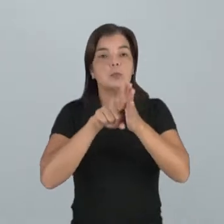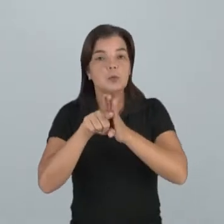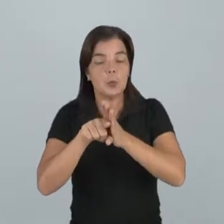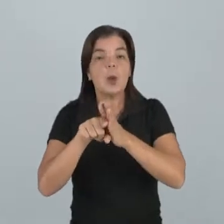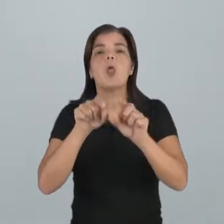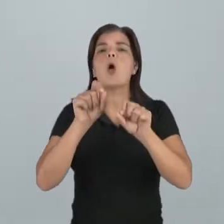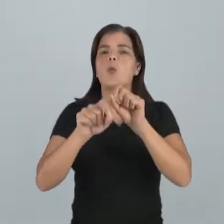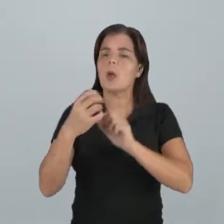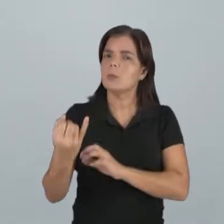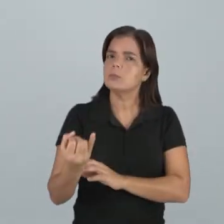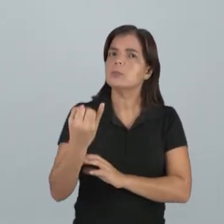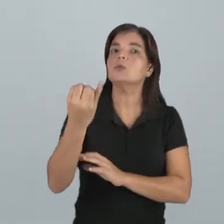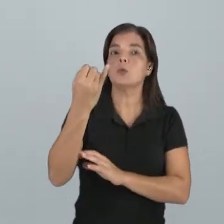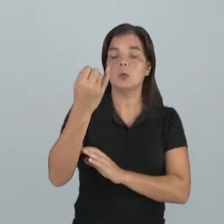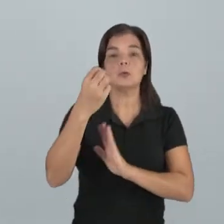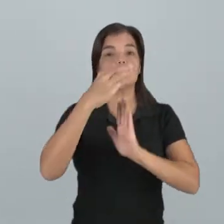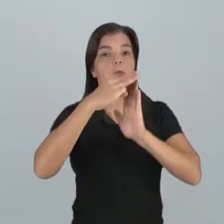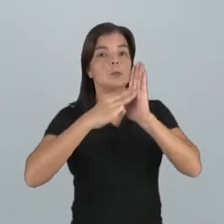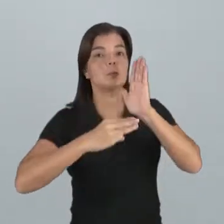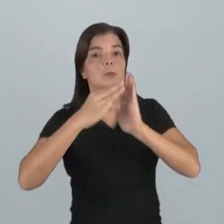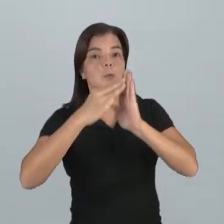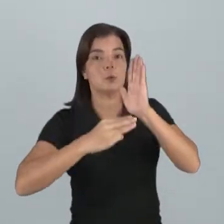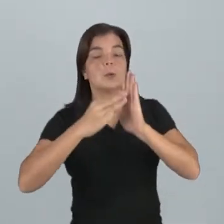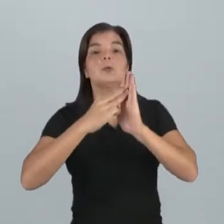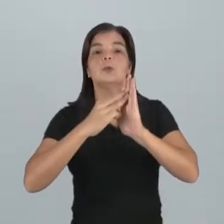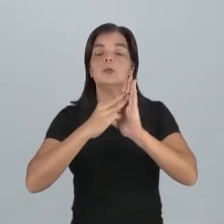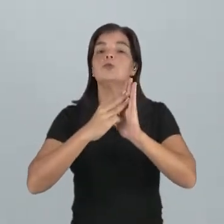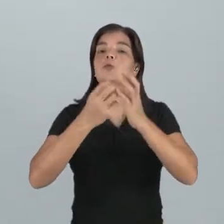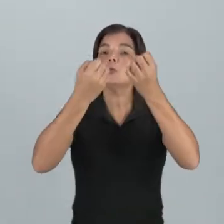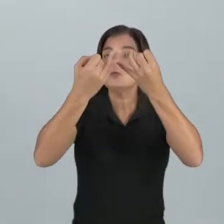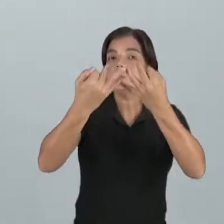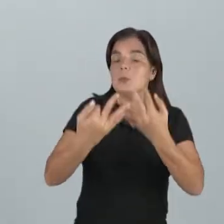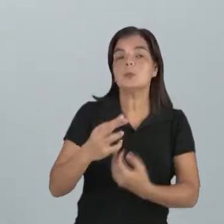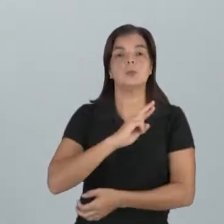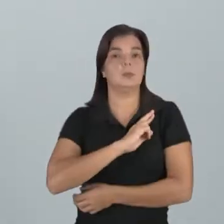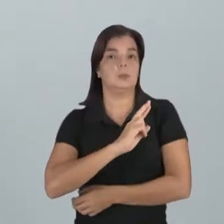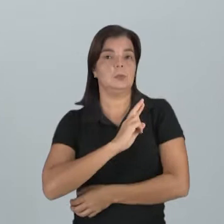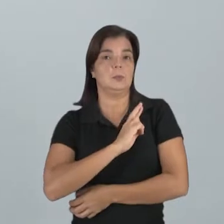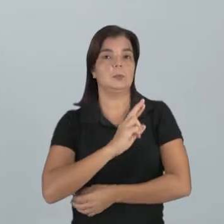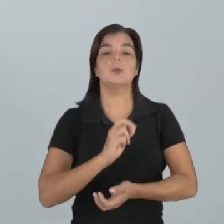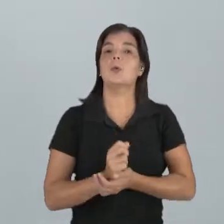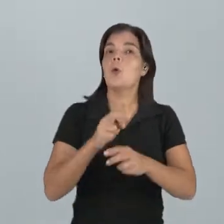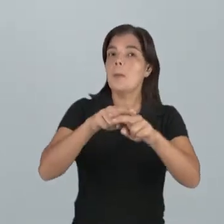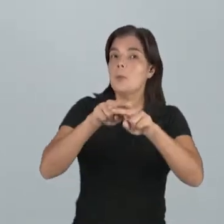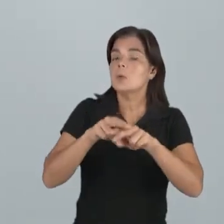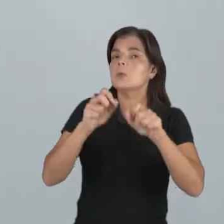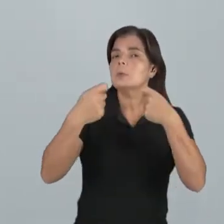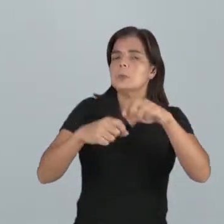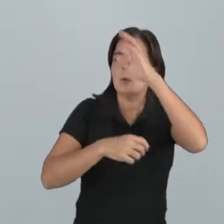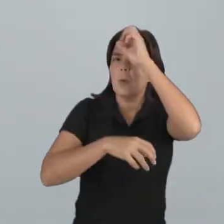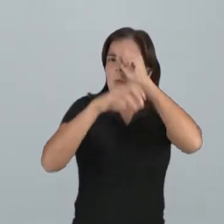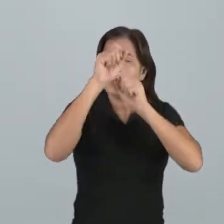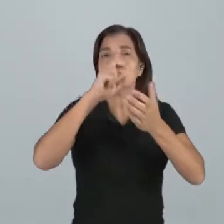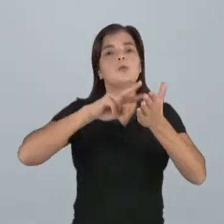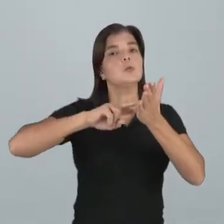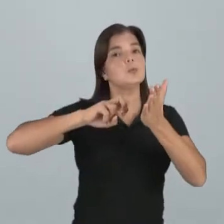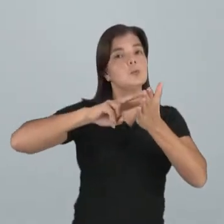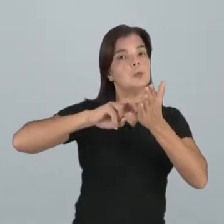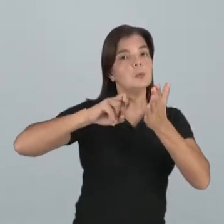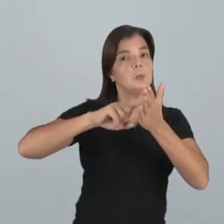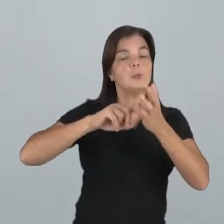é uma ferramenta metodológica de abordagem das religiões. Por isso que a gente deve aprender o